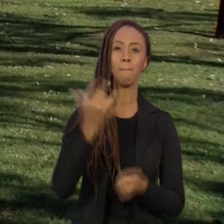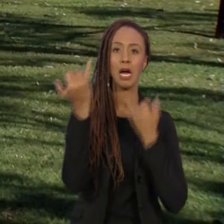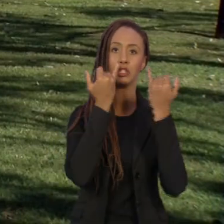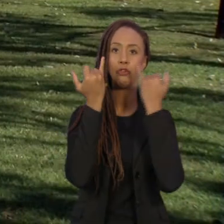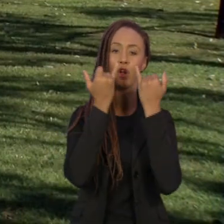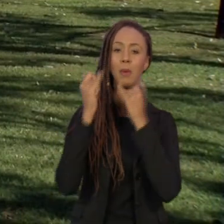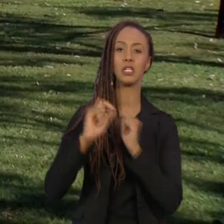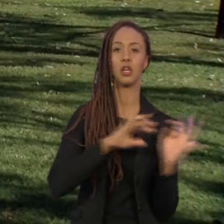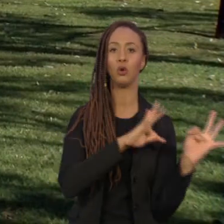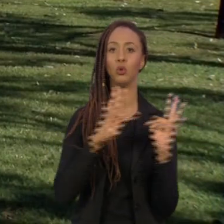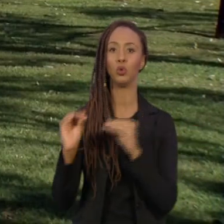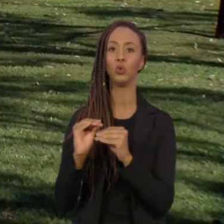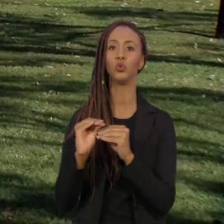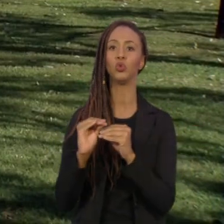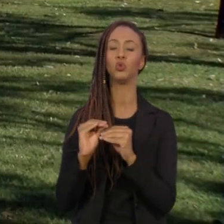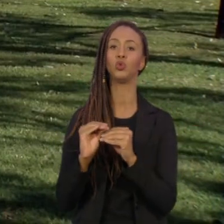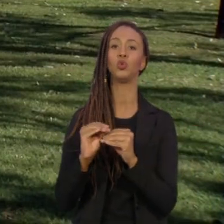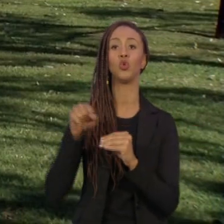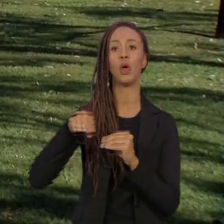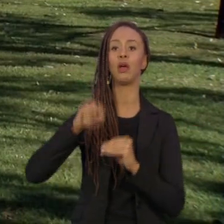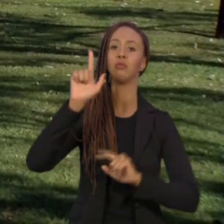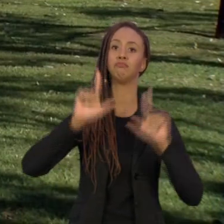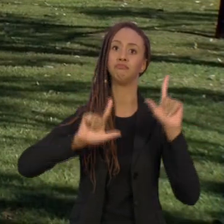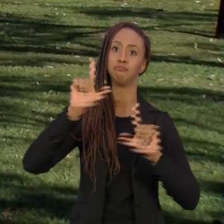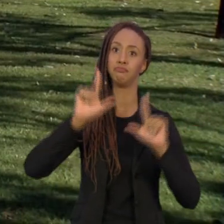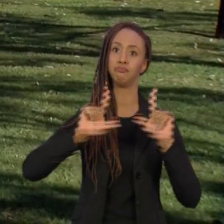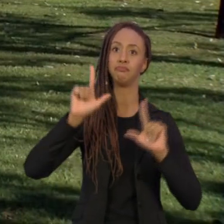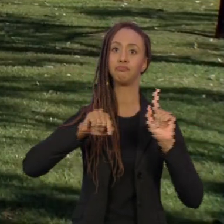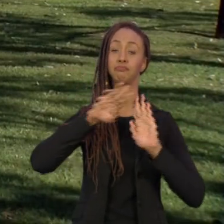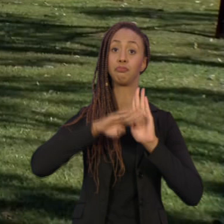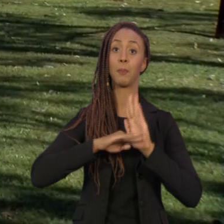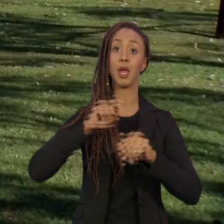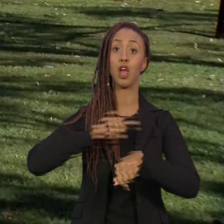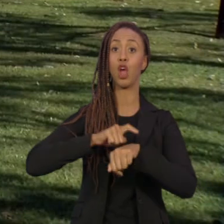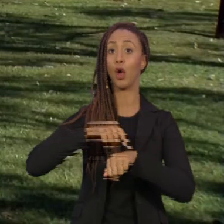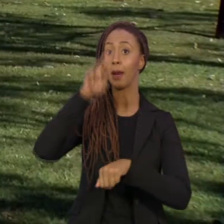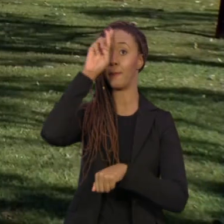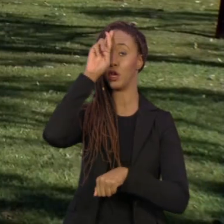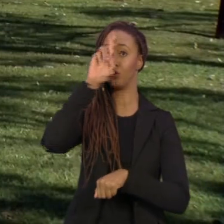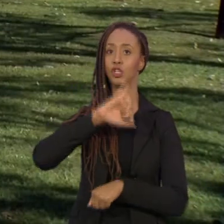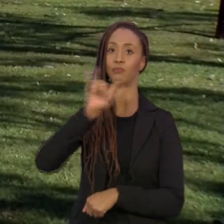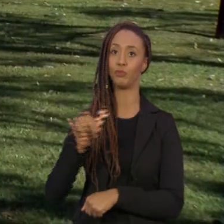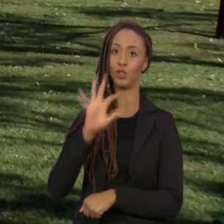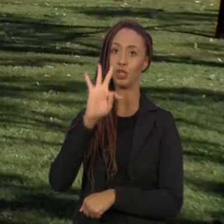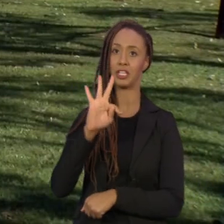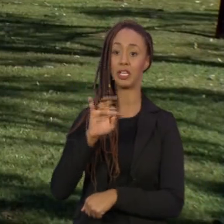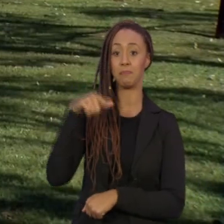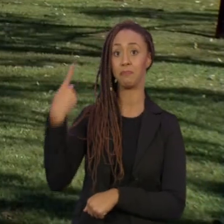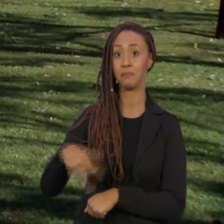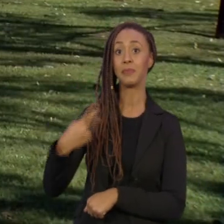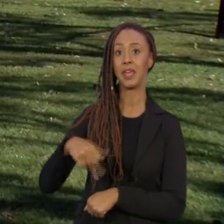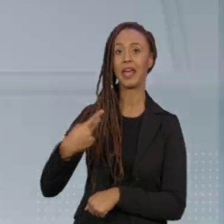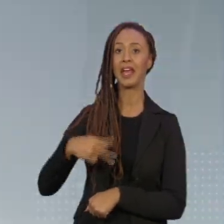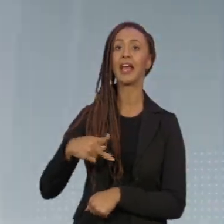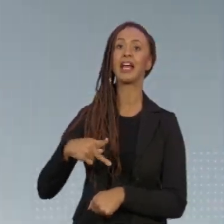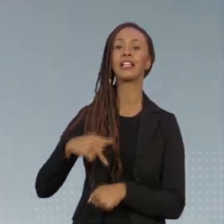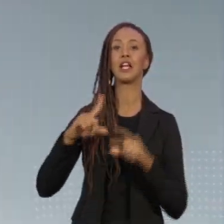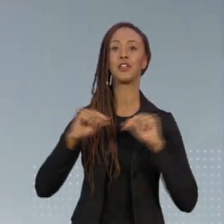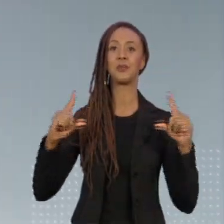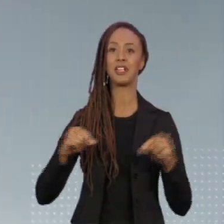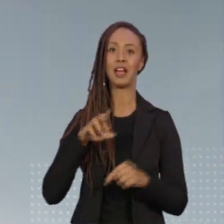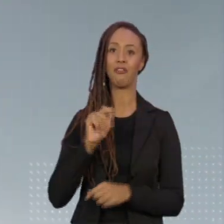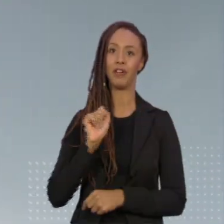você acompanha ao longo da nossa programação e ao meio-dia no Jornal da Tarde. De Brasília, Rafael Braga.